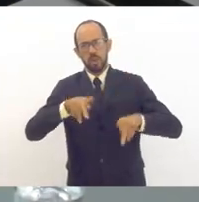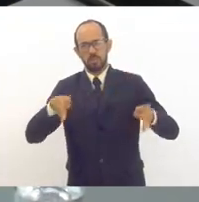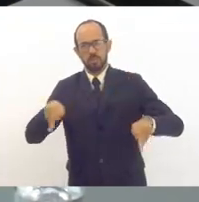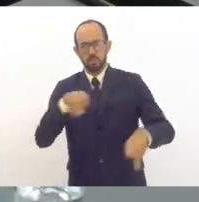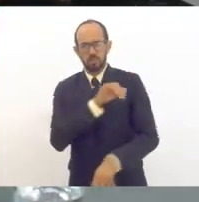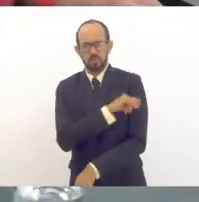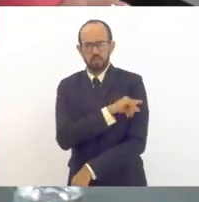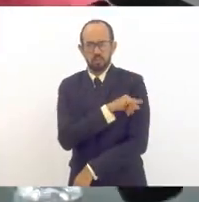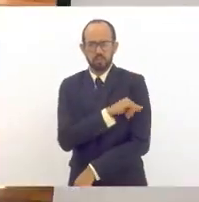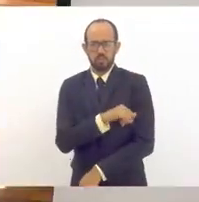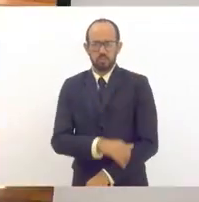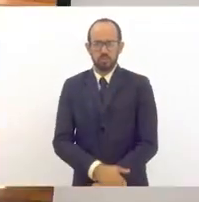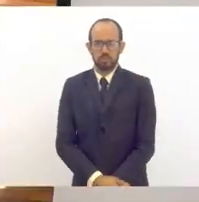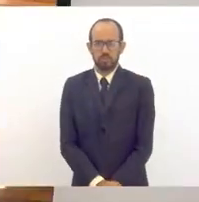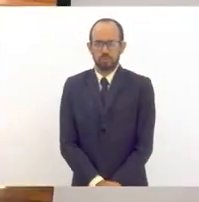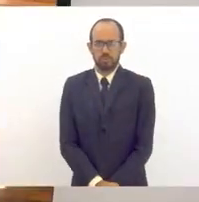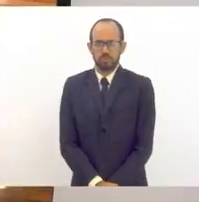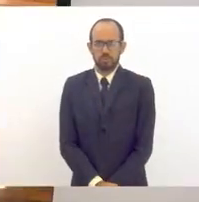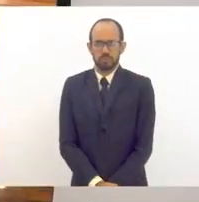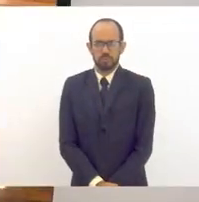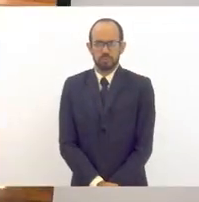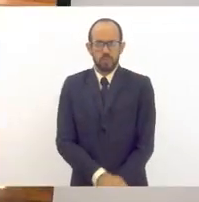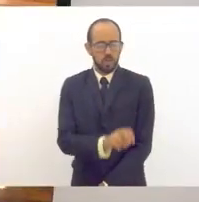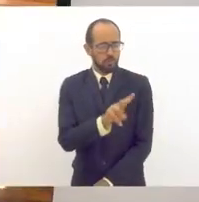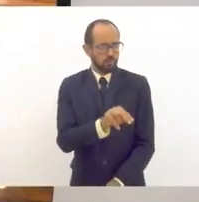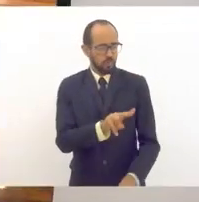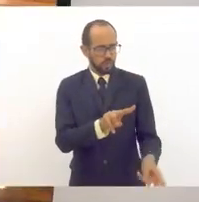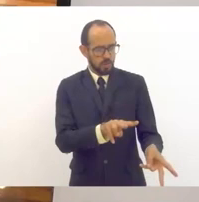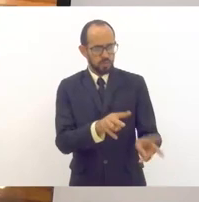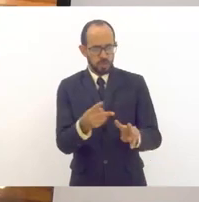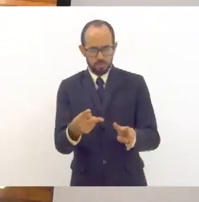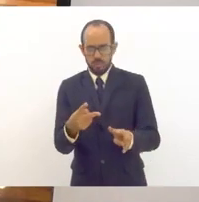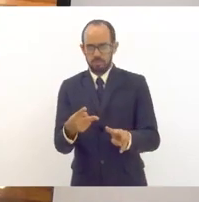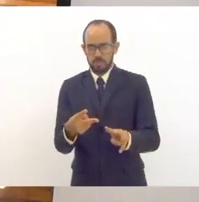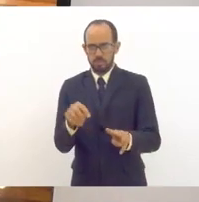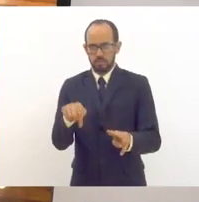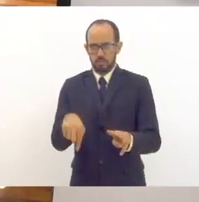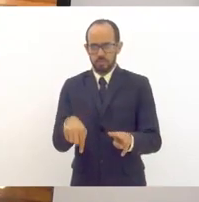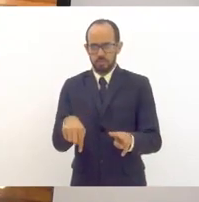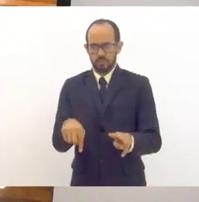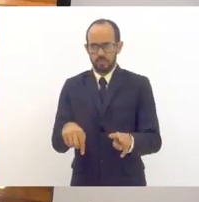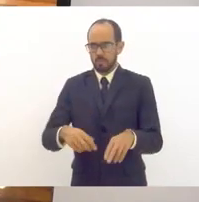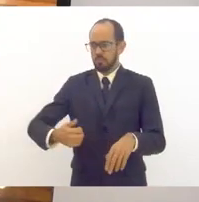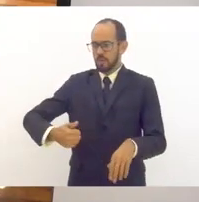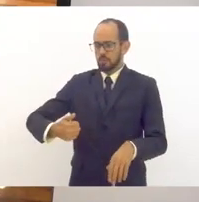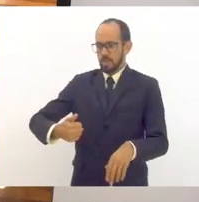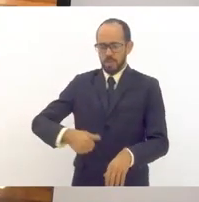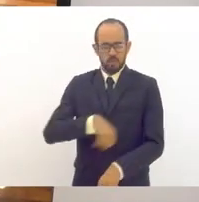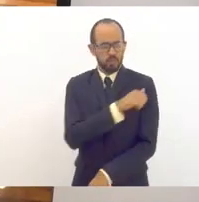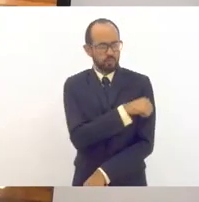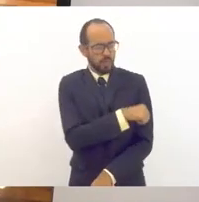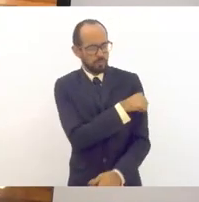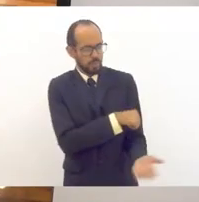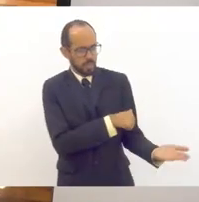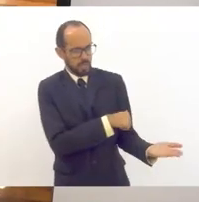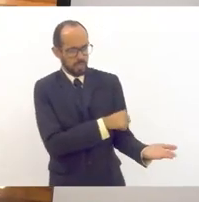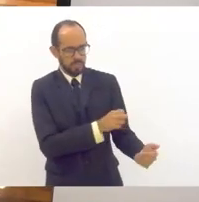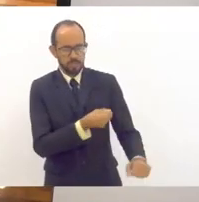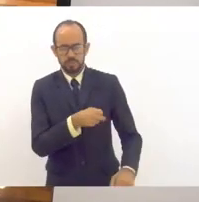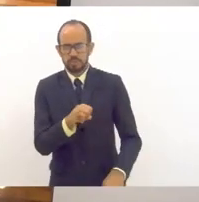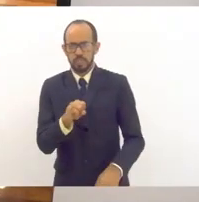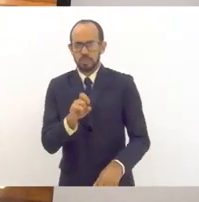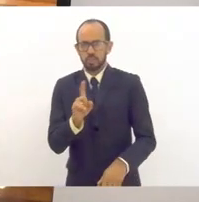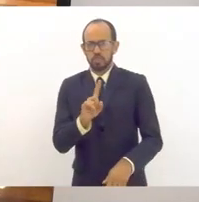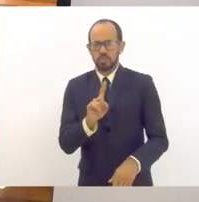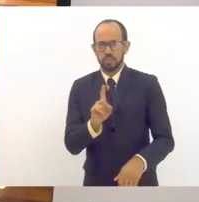essa questão eu vou dar o encaminhamento aqui primeiro Deputado enfermeiro se a gente não trazer para